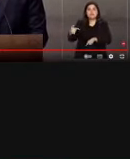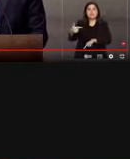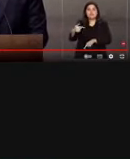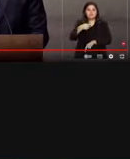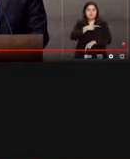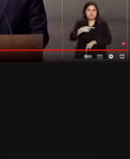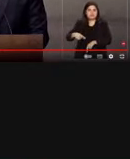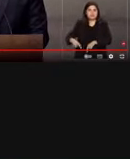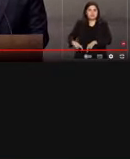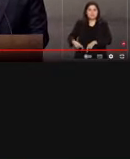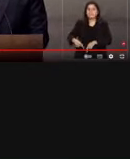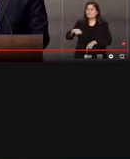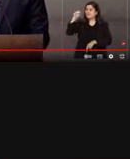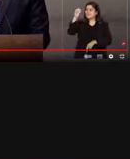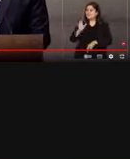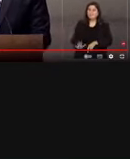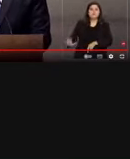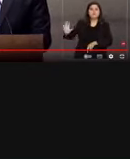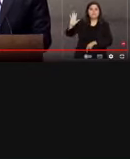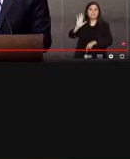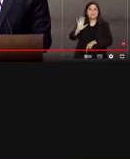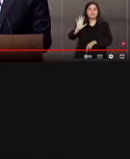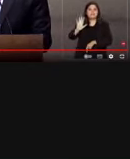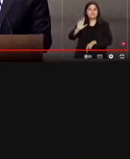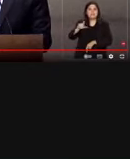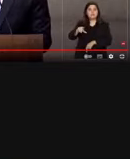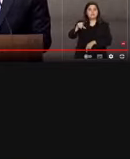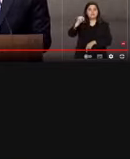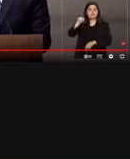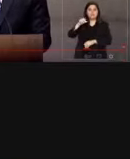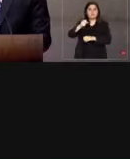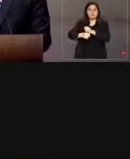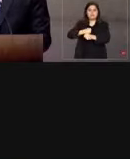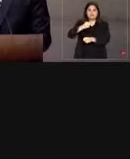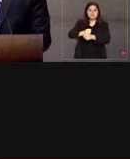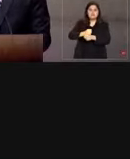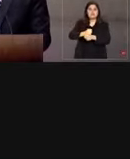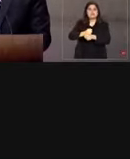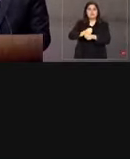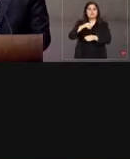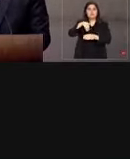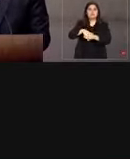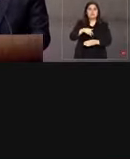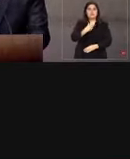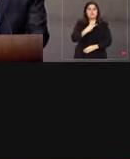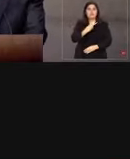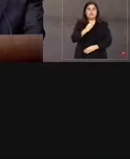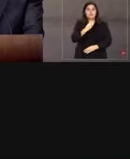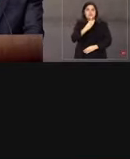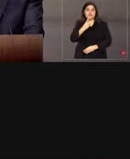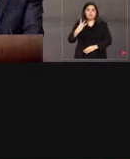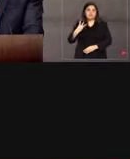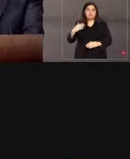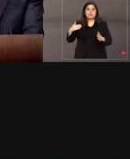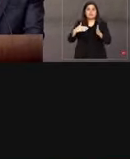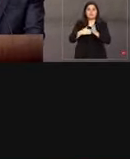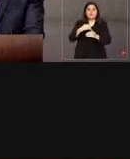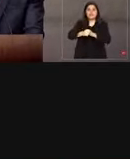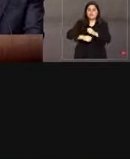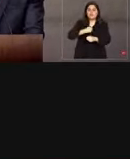Vice-presidente da República Federativa do eleitos para o mandato de 2023 a